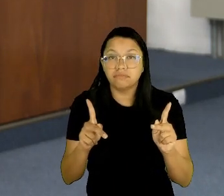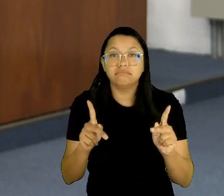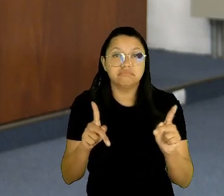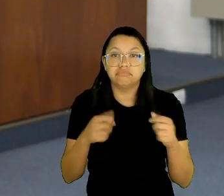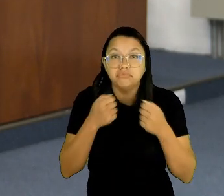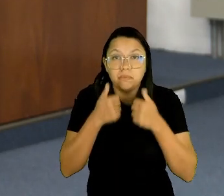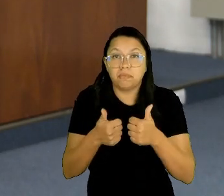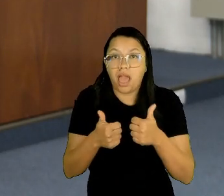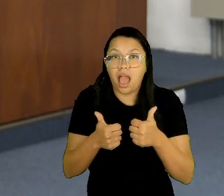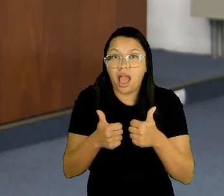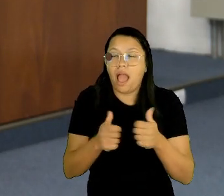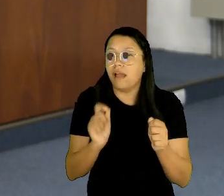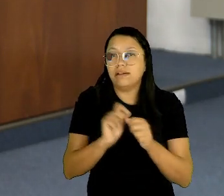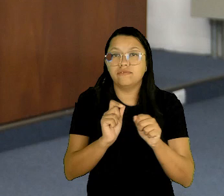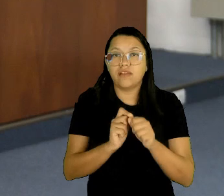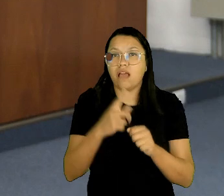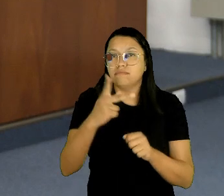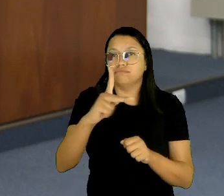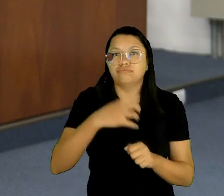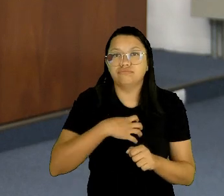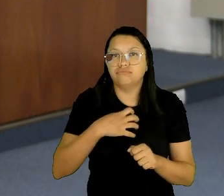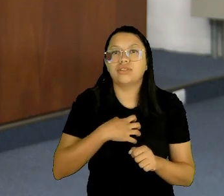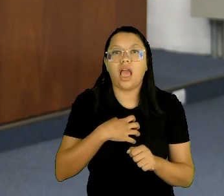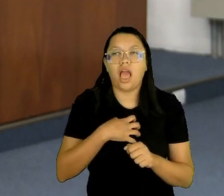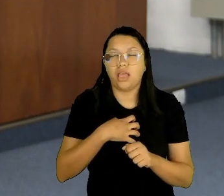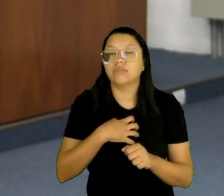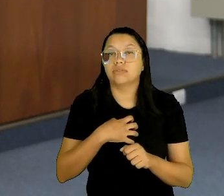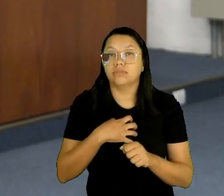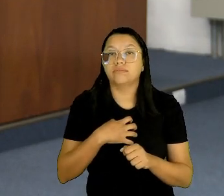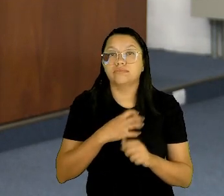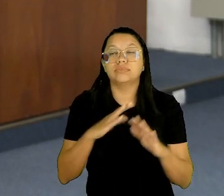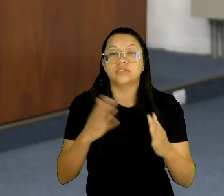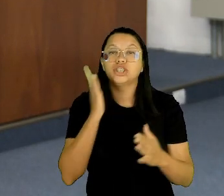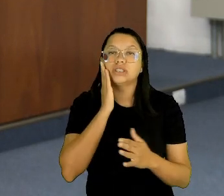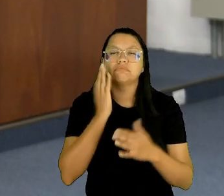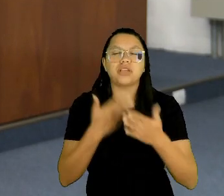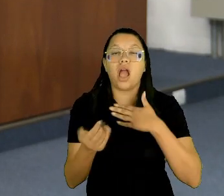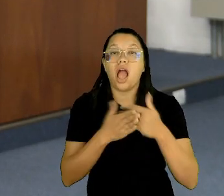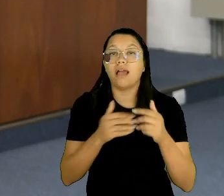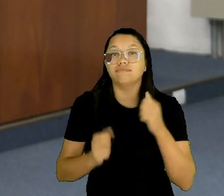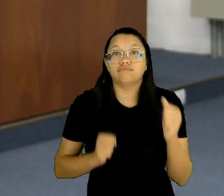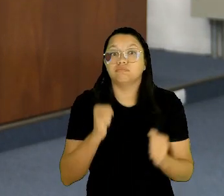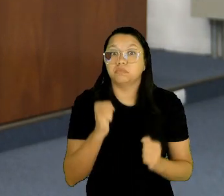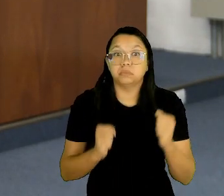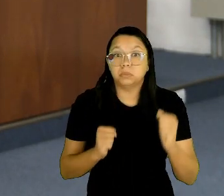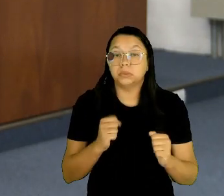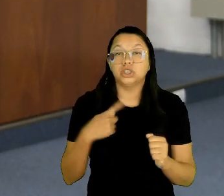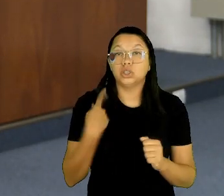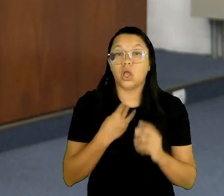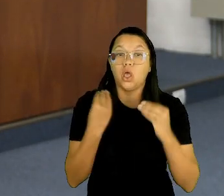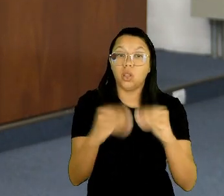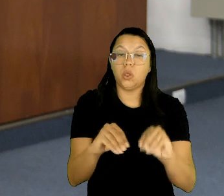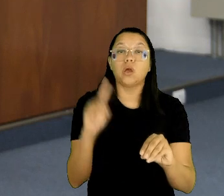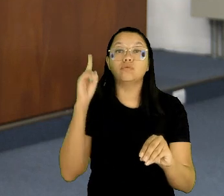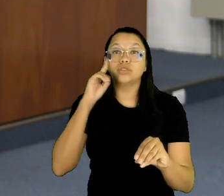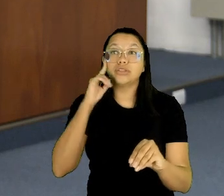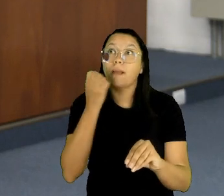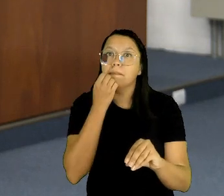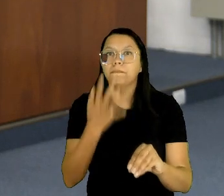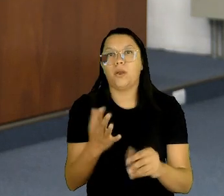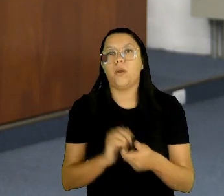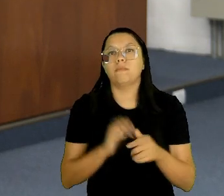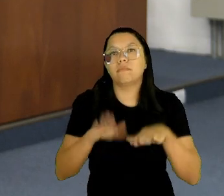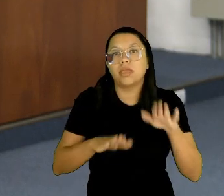nada. Então não é porque você não consegue atingir a meta que você não vai fazer porque não vai dar certo. A gente sabe que qualquer atividade que a gente coloca no nosso dia a